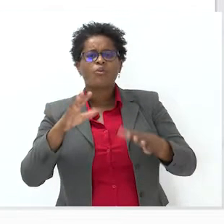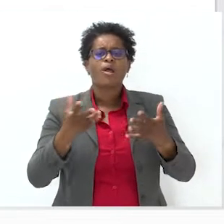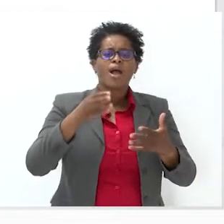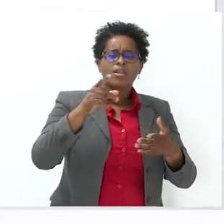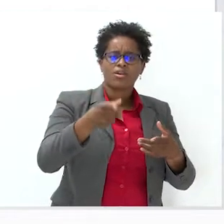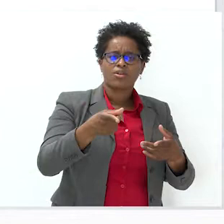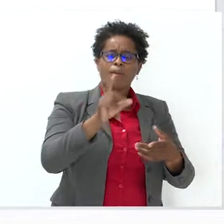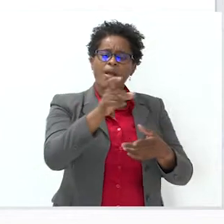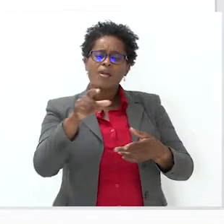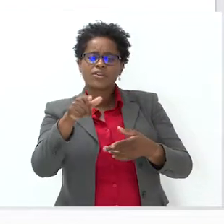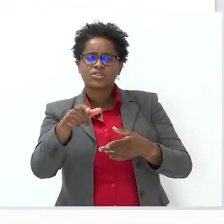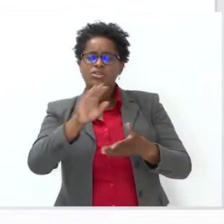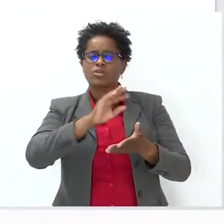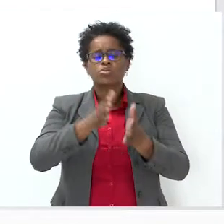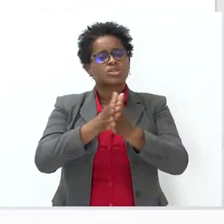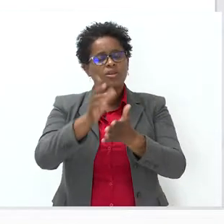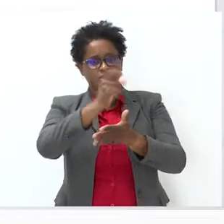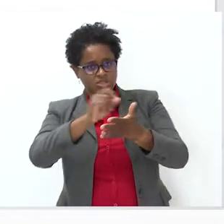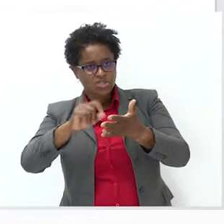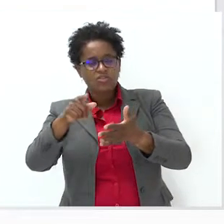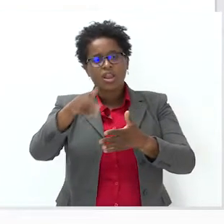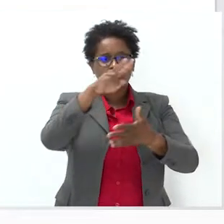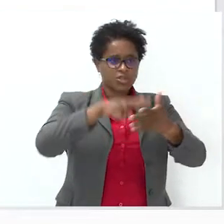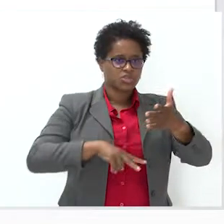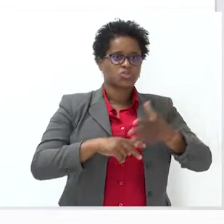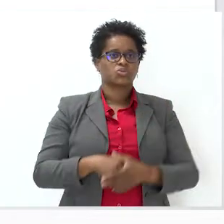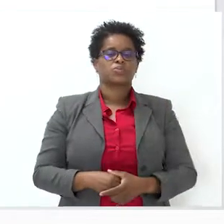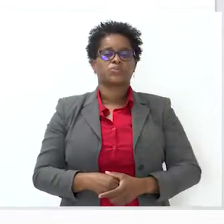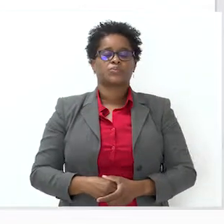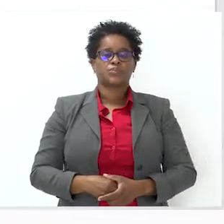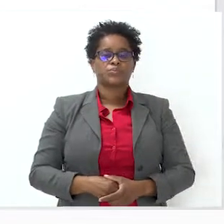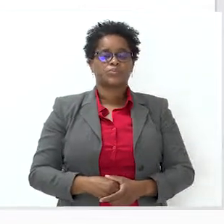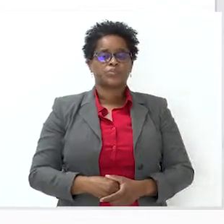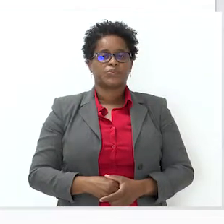as preposições que utilizaram para completarem o texto.